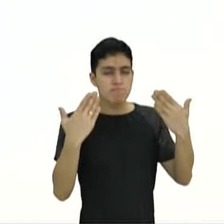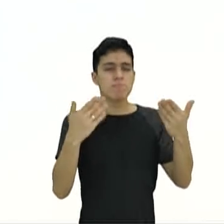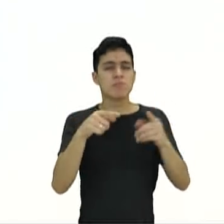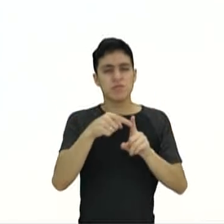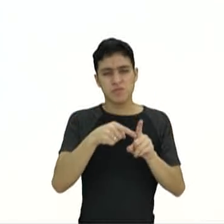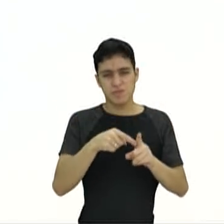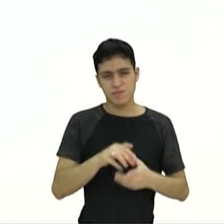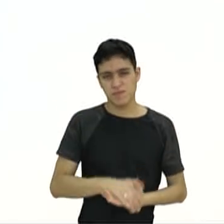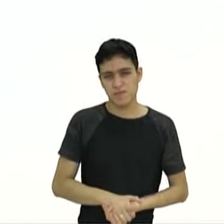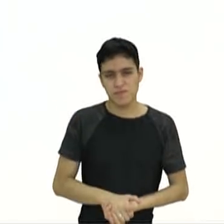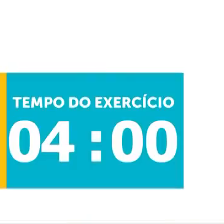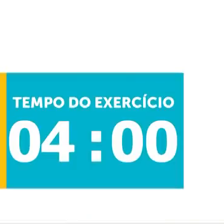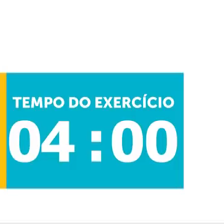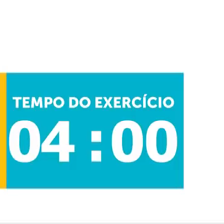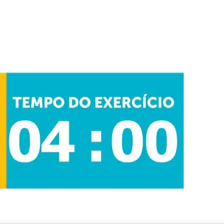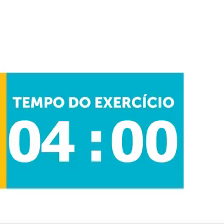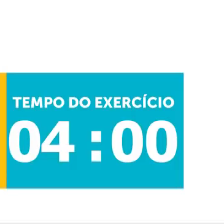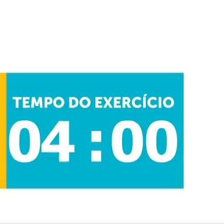notícia.